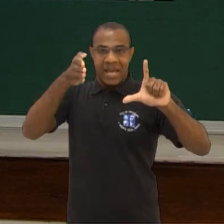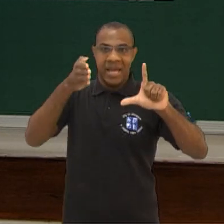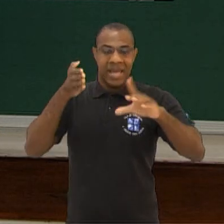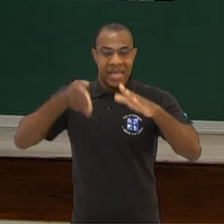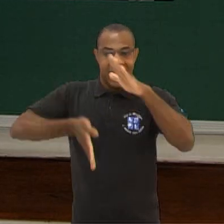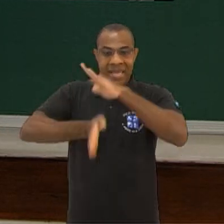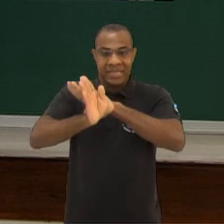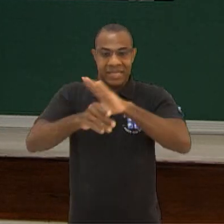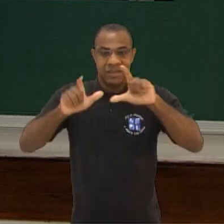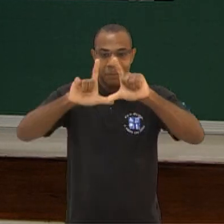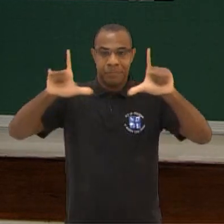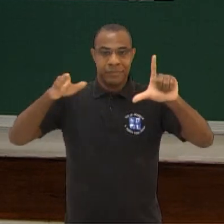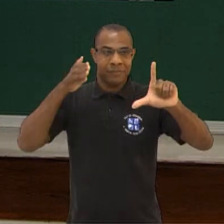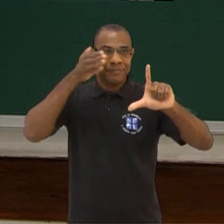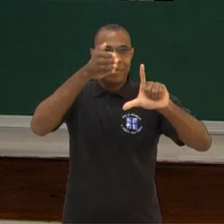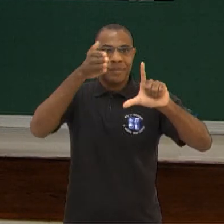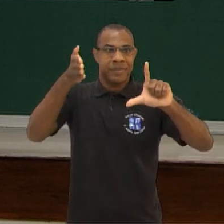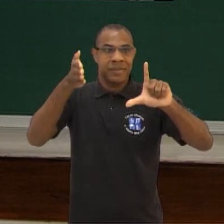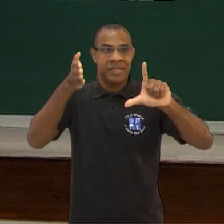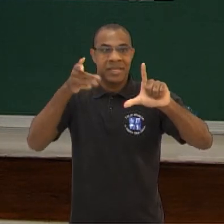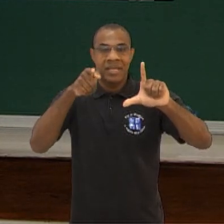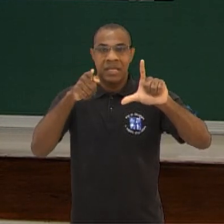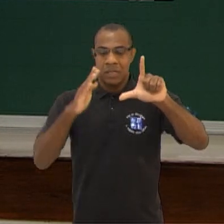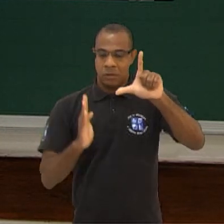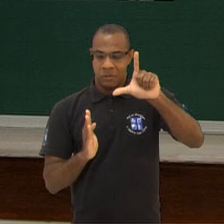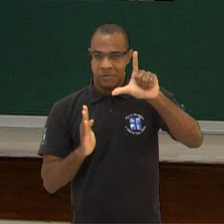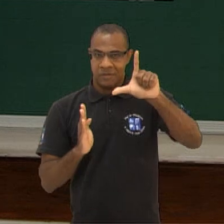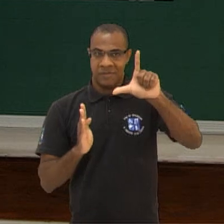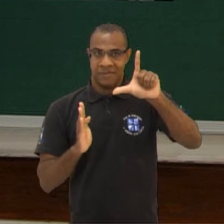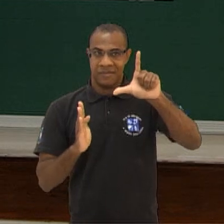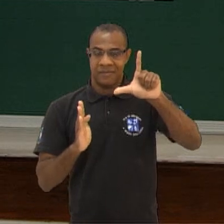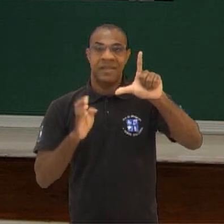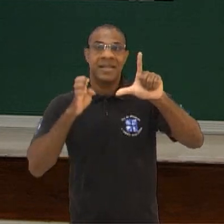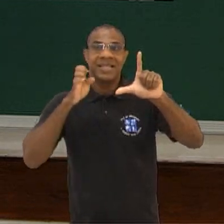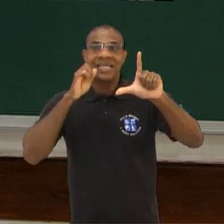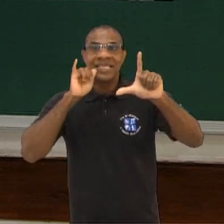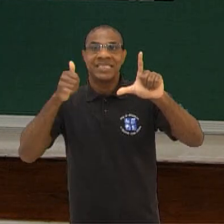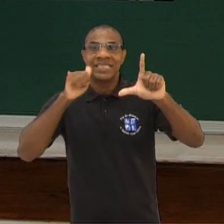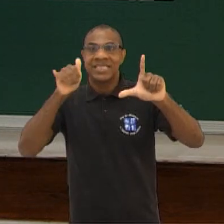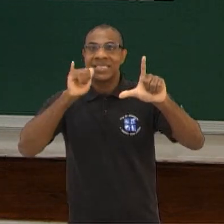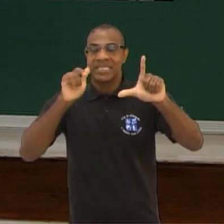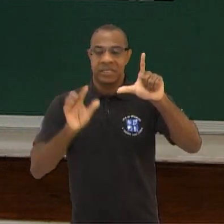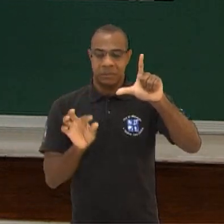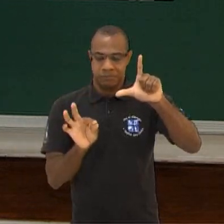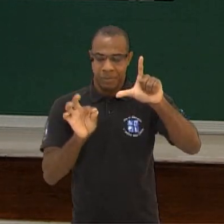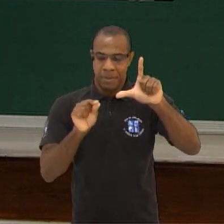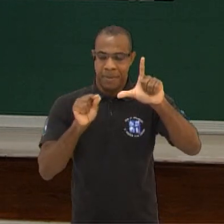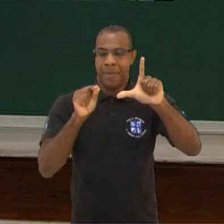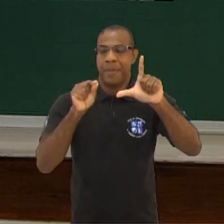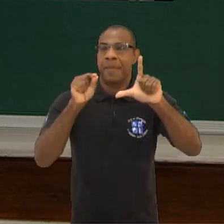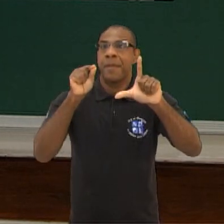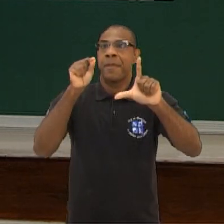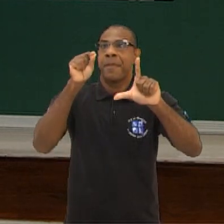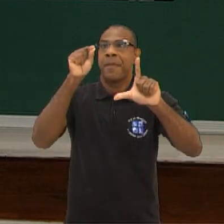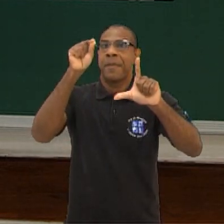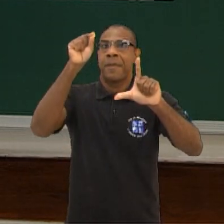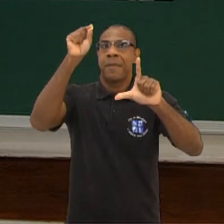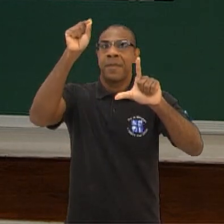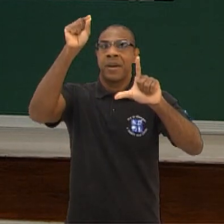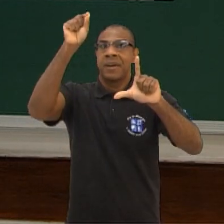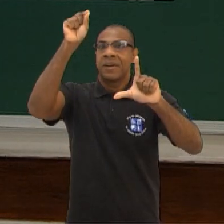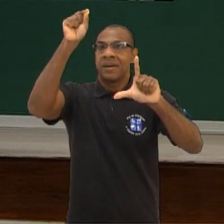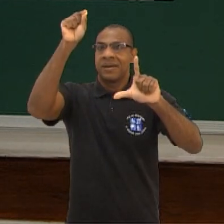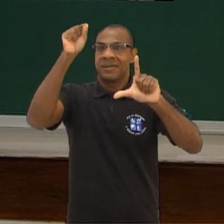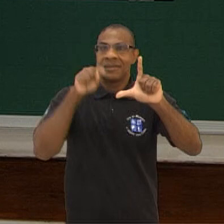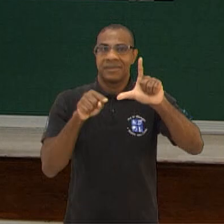da tela, né? Recebe esse feixe de elétrons que está perpendicular, né? Então, o campo está entrando,